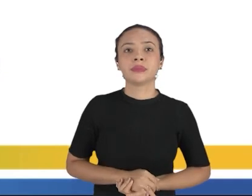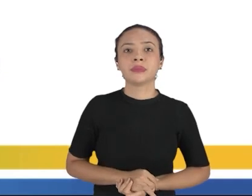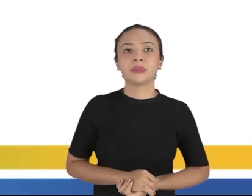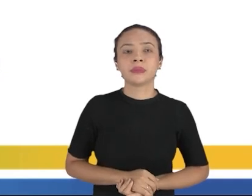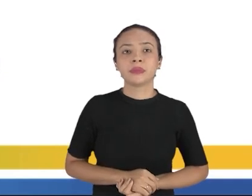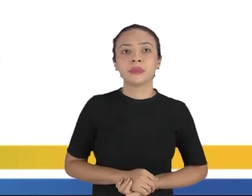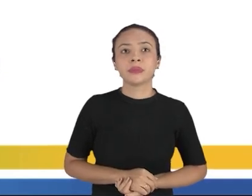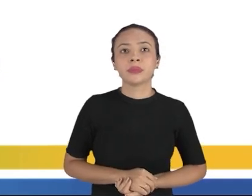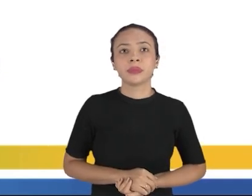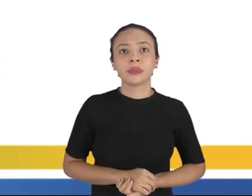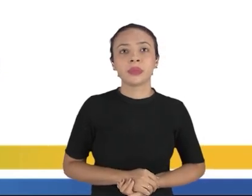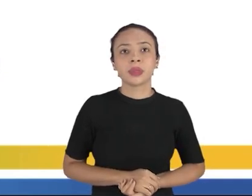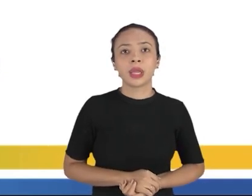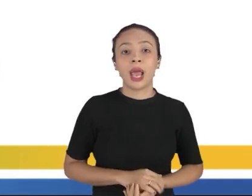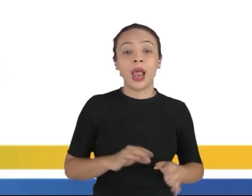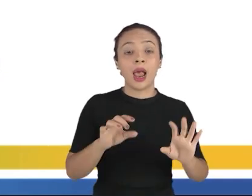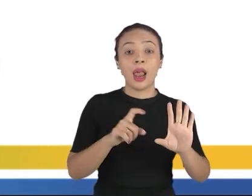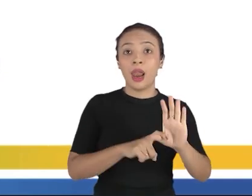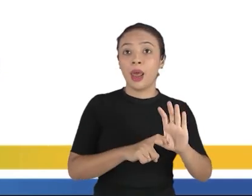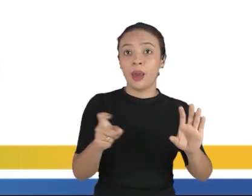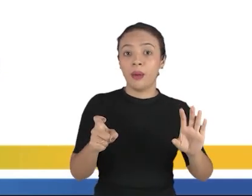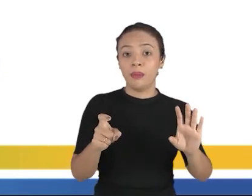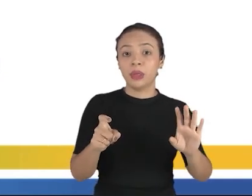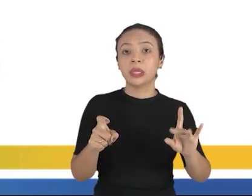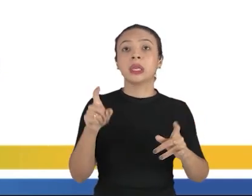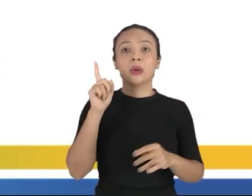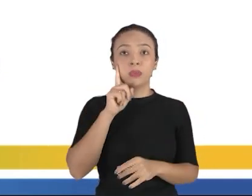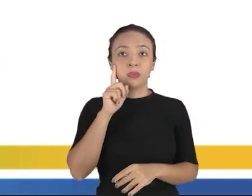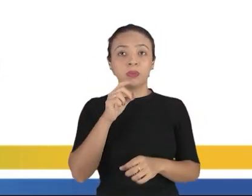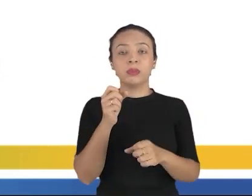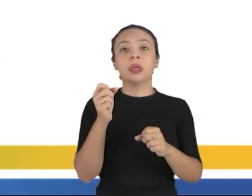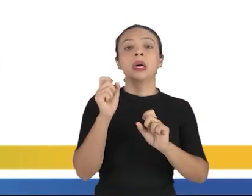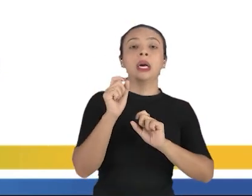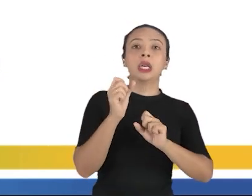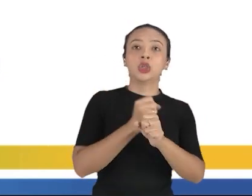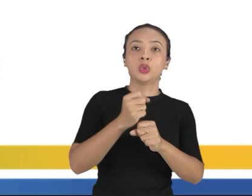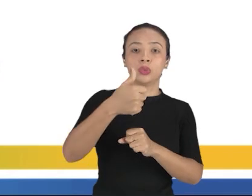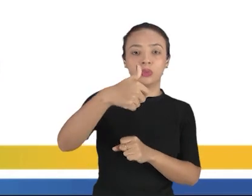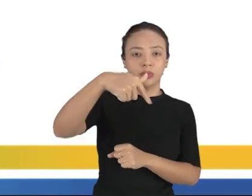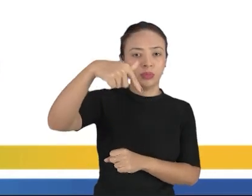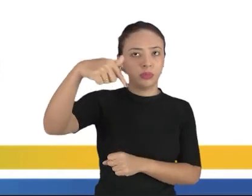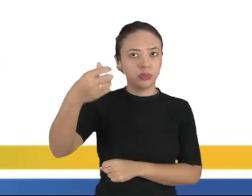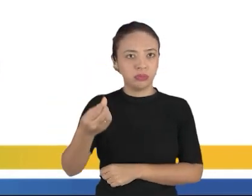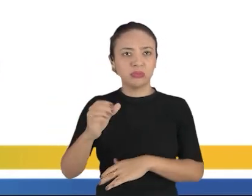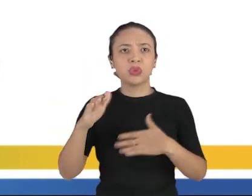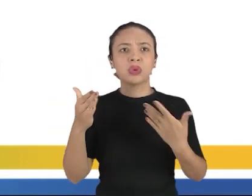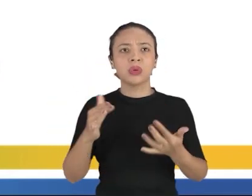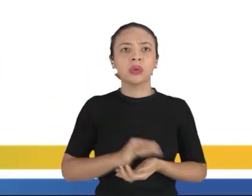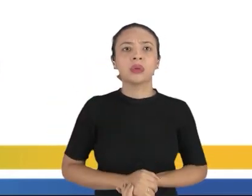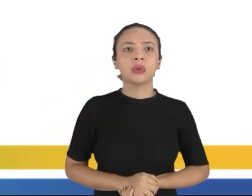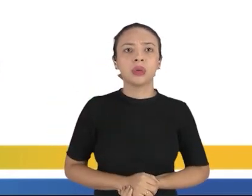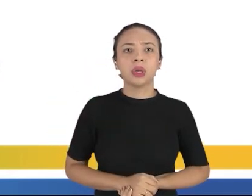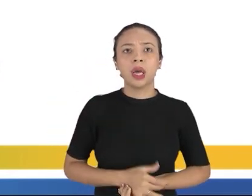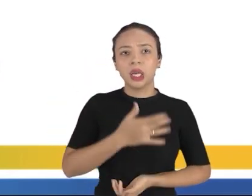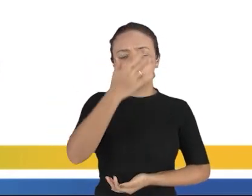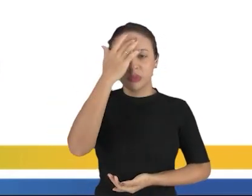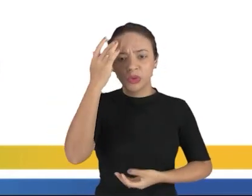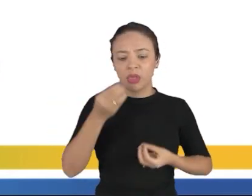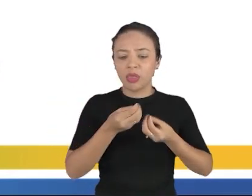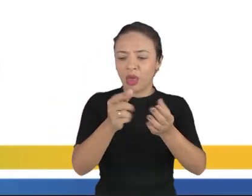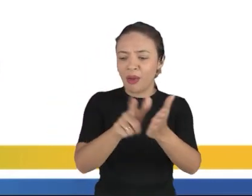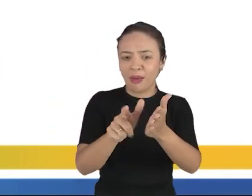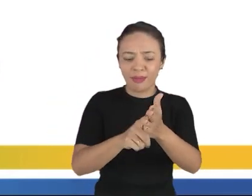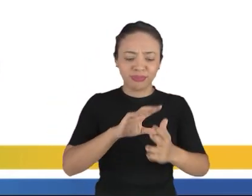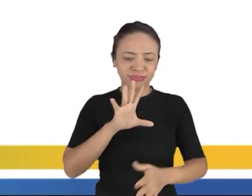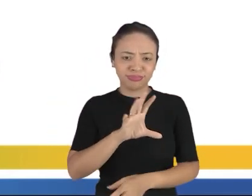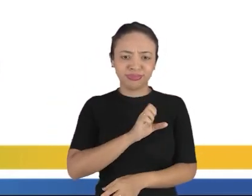da Declaração da Independência, assinada em 1776 na Filadélfia. Tá facinho, né? As pessoas costumam trocar cartões